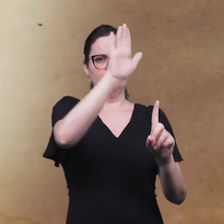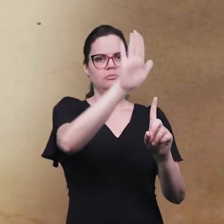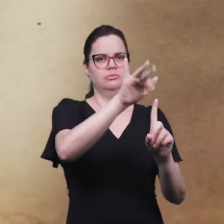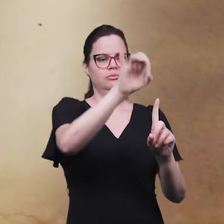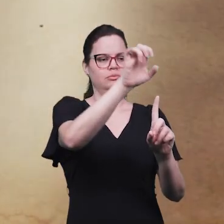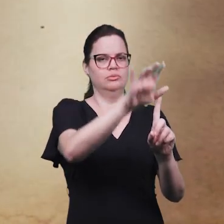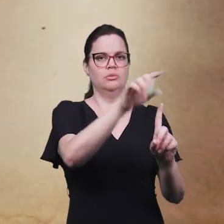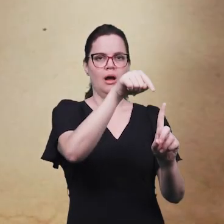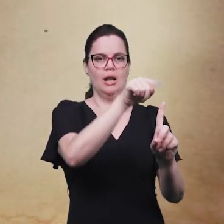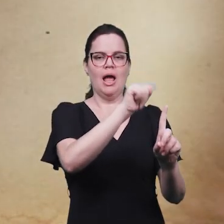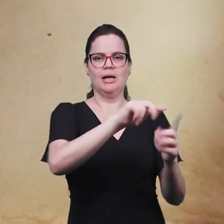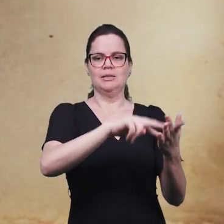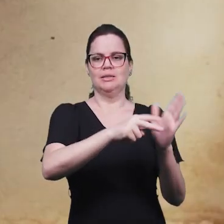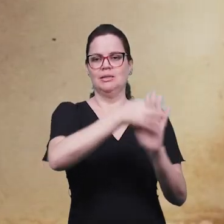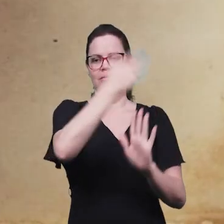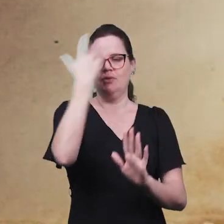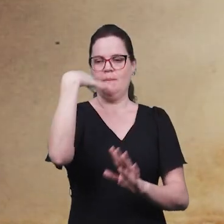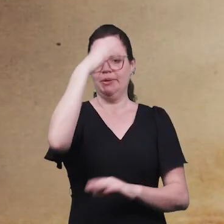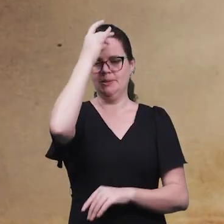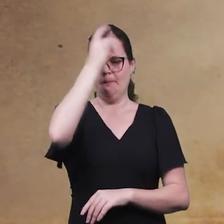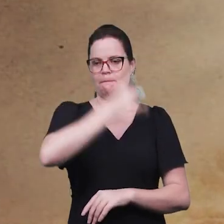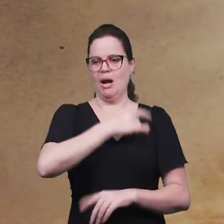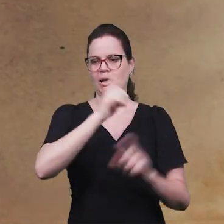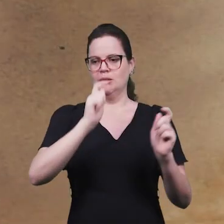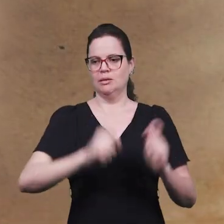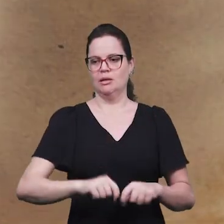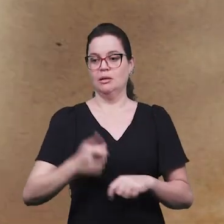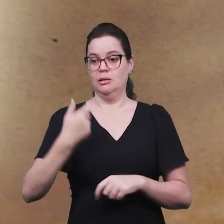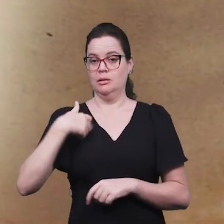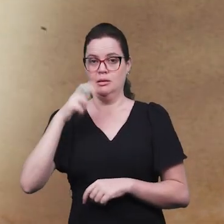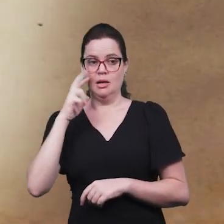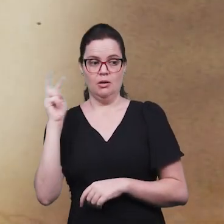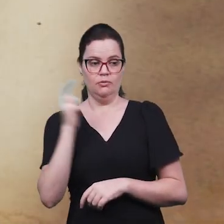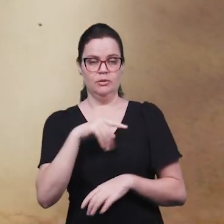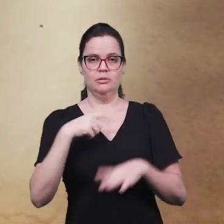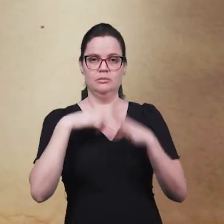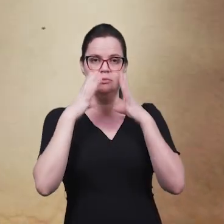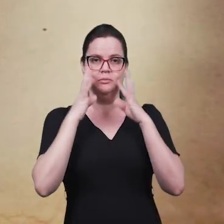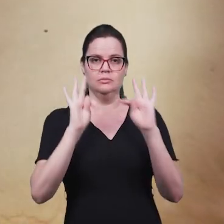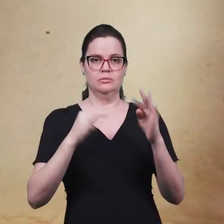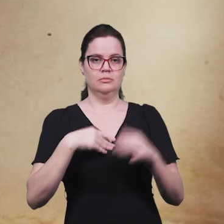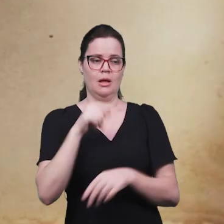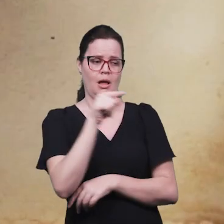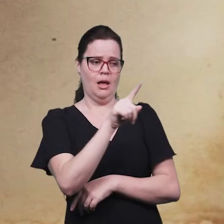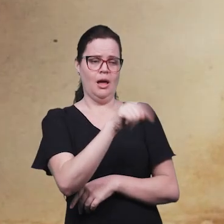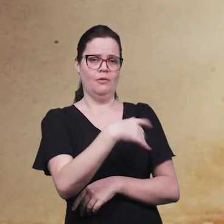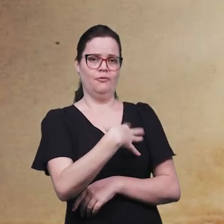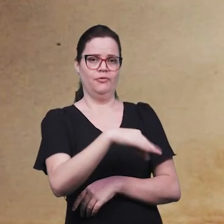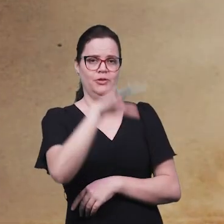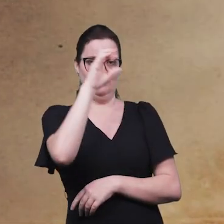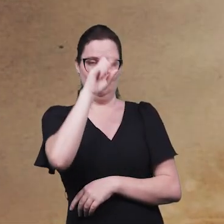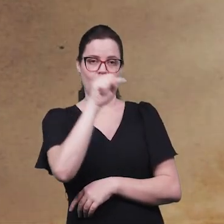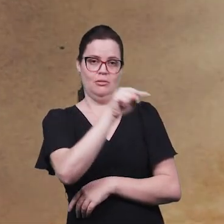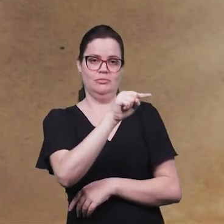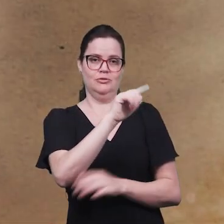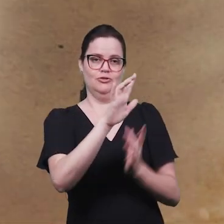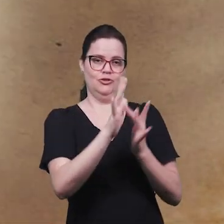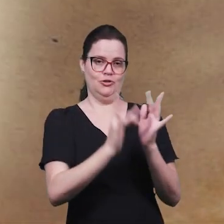Santo. E eu vi e tenho testificado que este é o Filho de